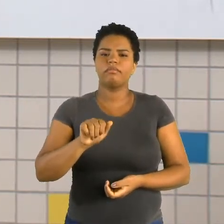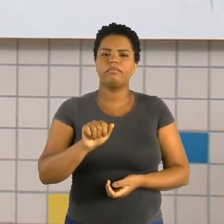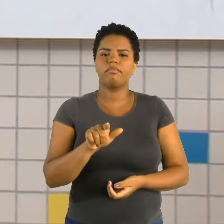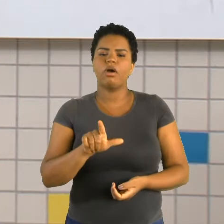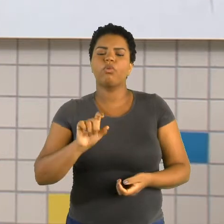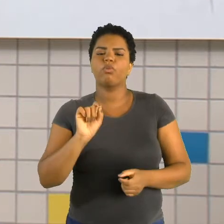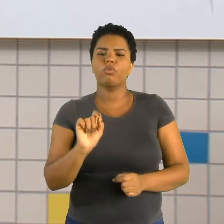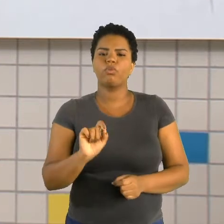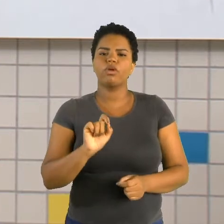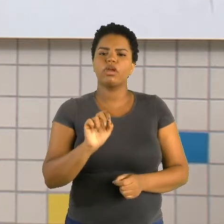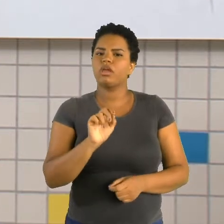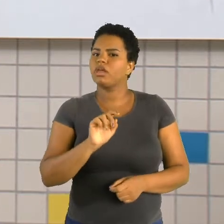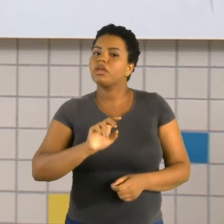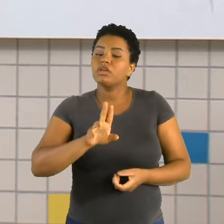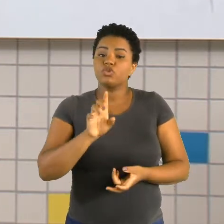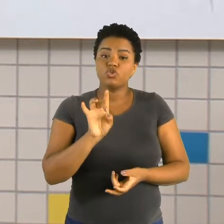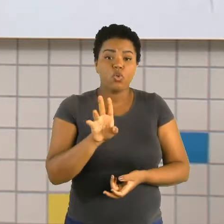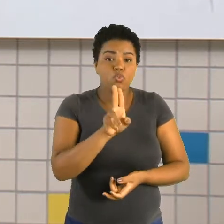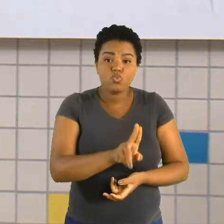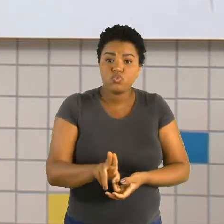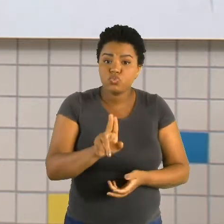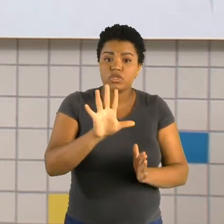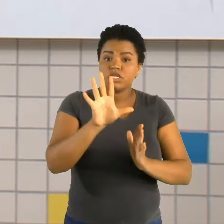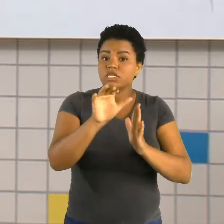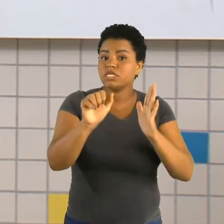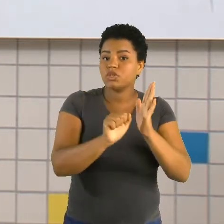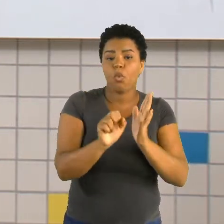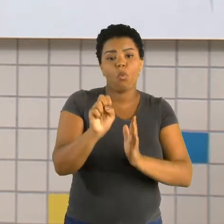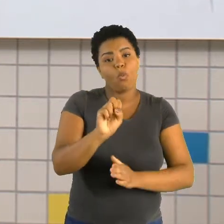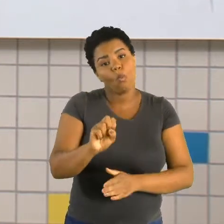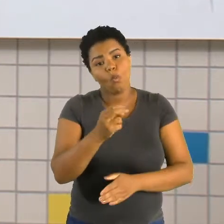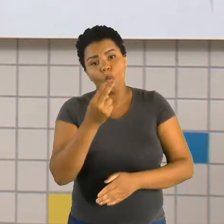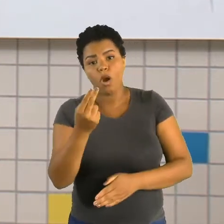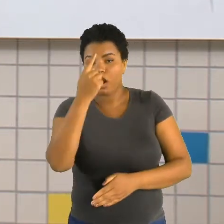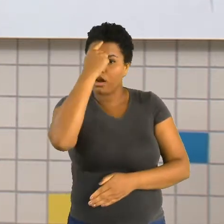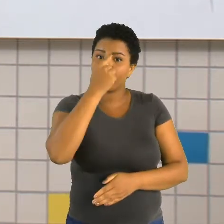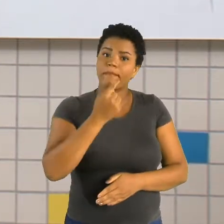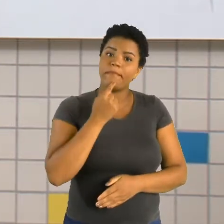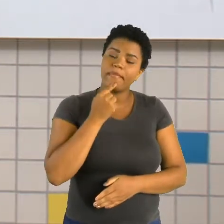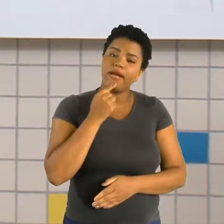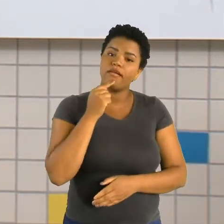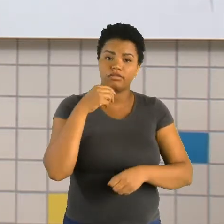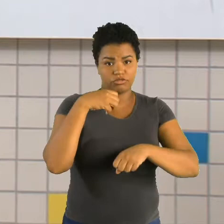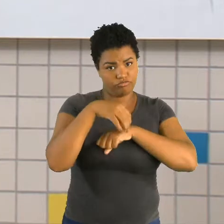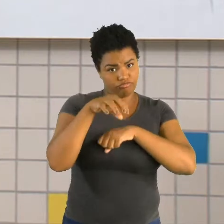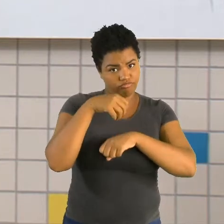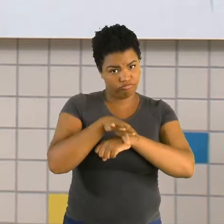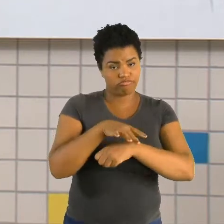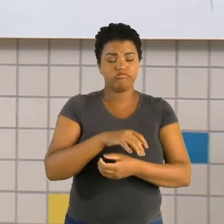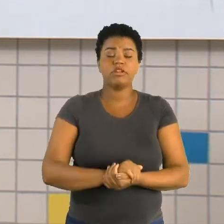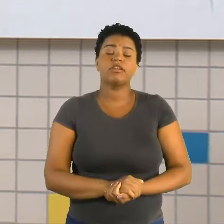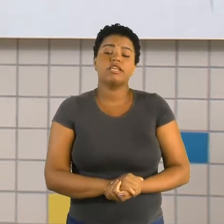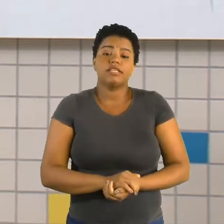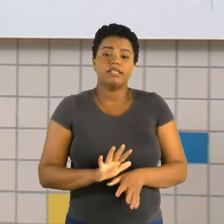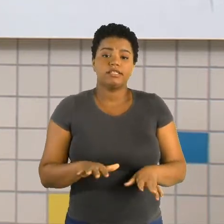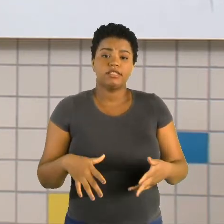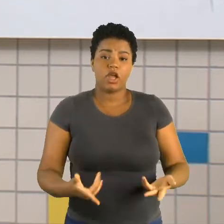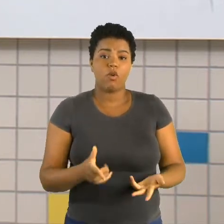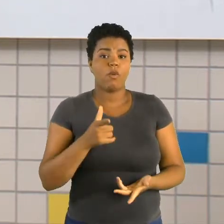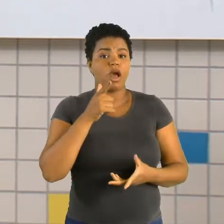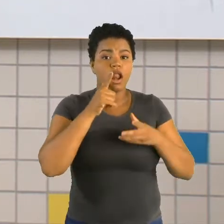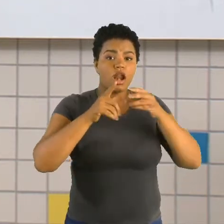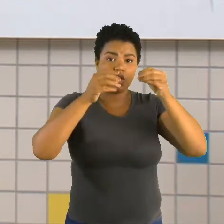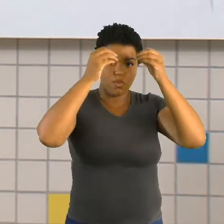apenas imagem ou símbolos como uma forma de mensagem. Já a linguagem mista é